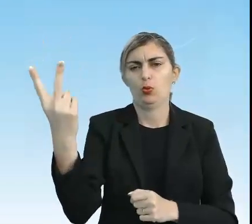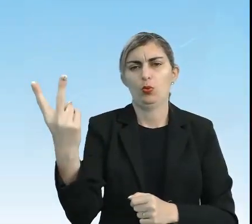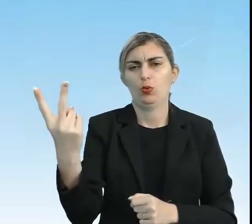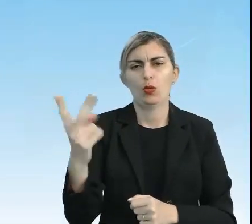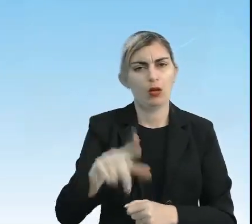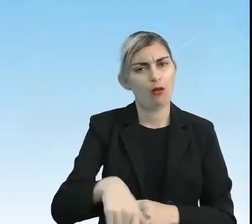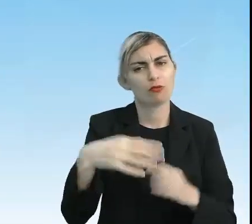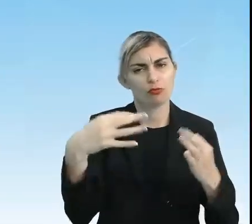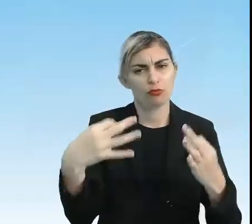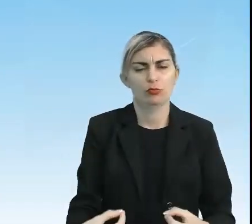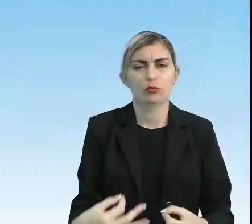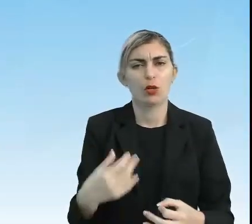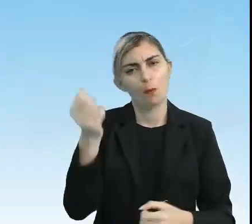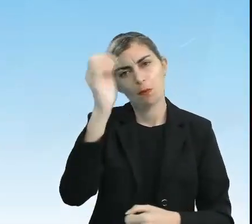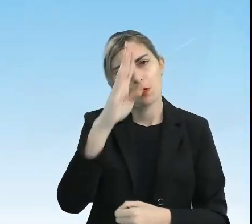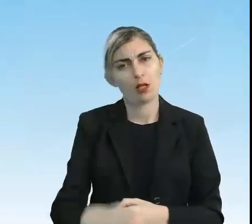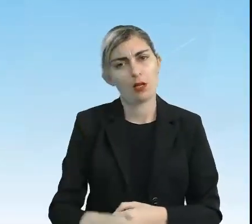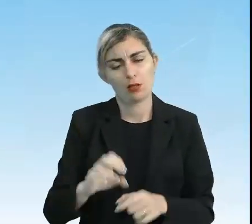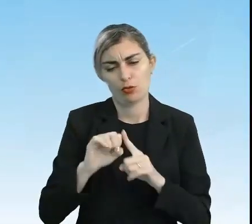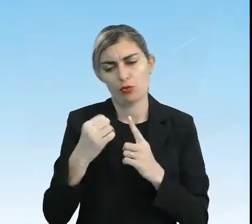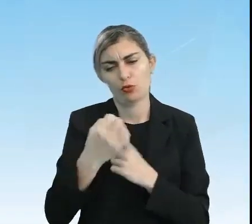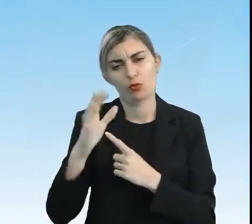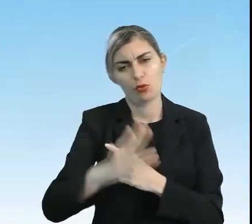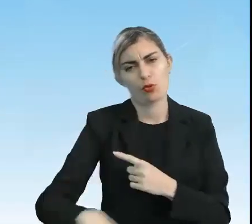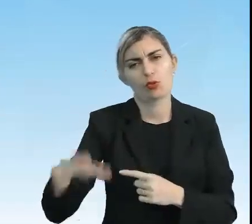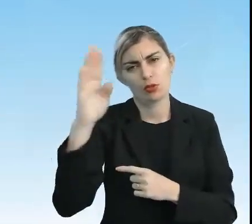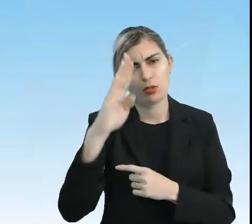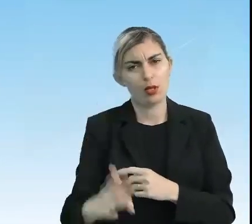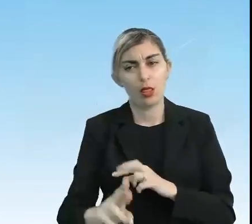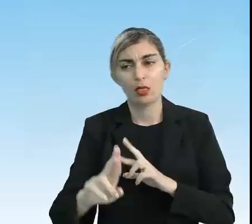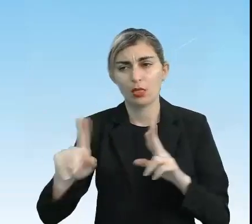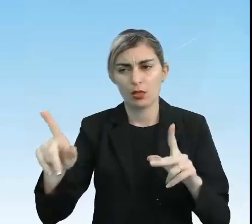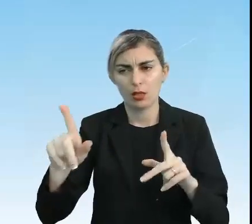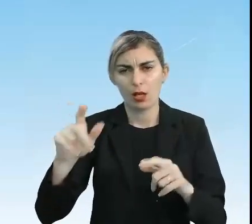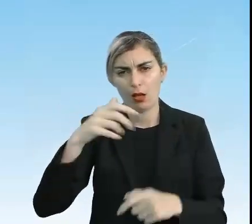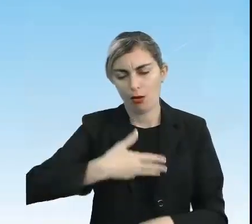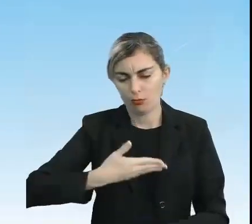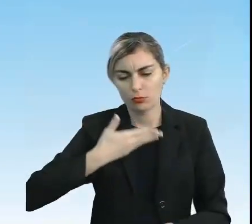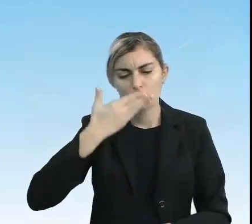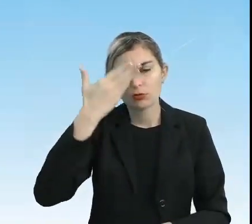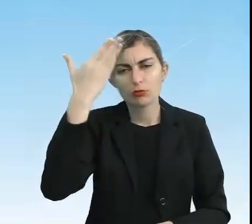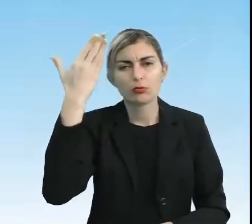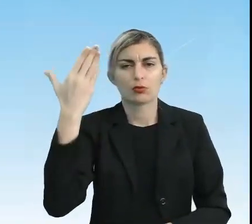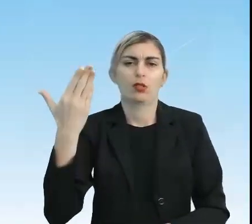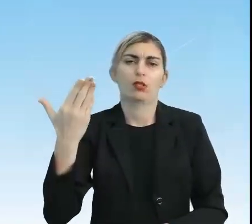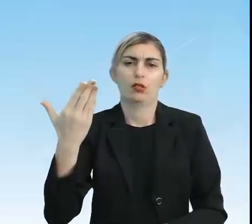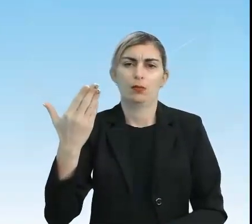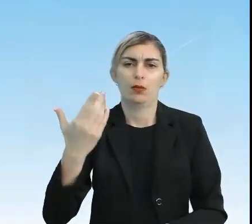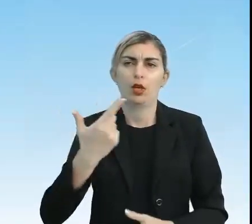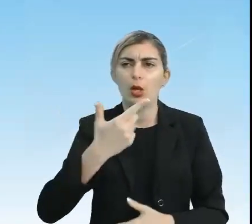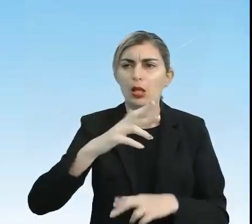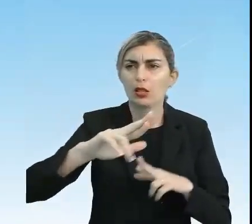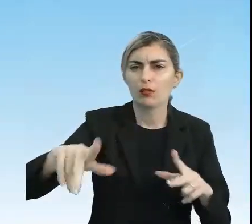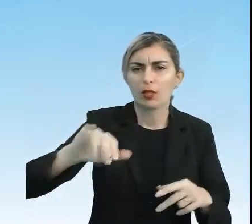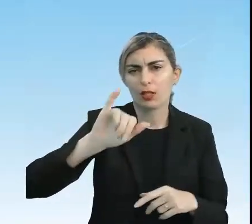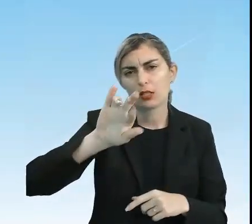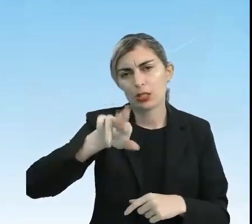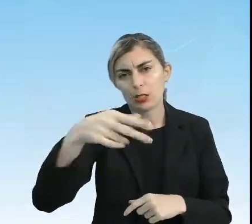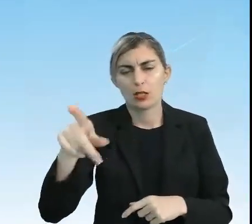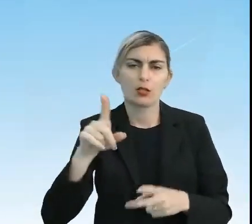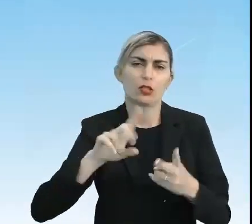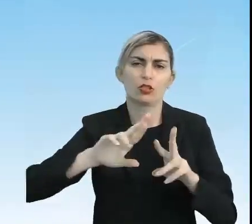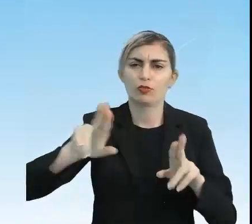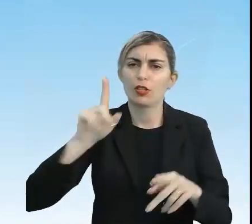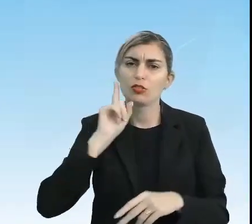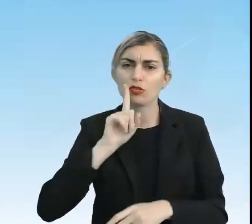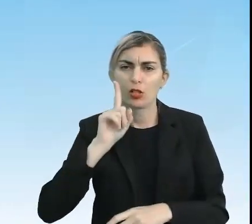faz justamente, por exemplo, o Brasil, a sociedade brasileira ser diferente da Arábia Saudita ser diferente da do Irã e dos Estados Unidos. É